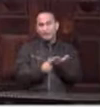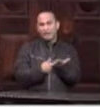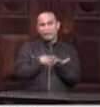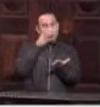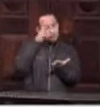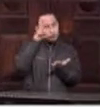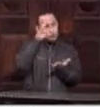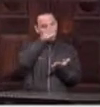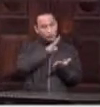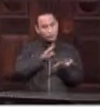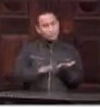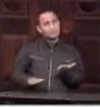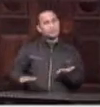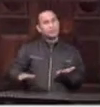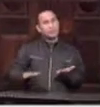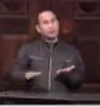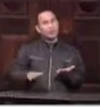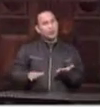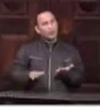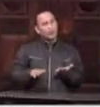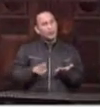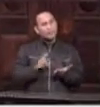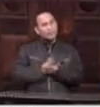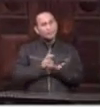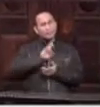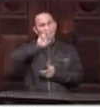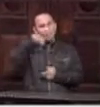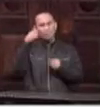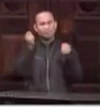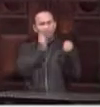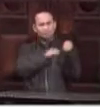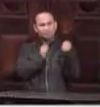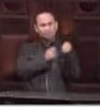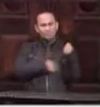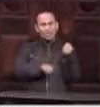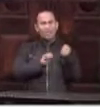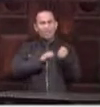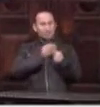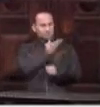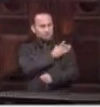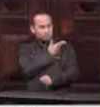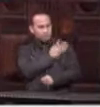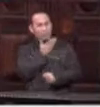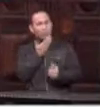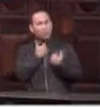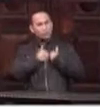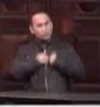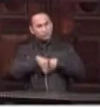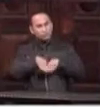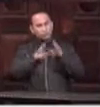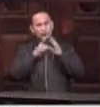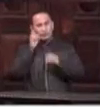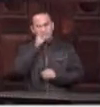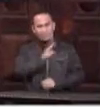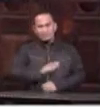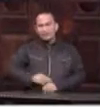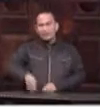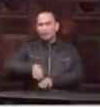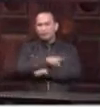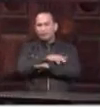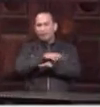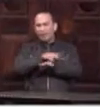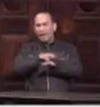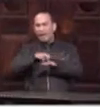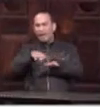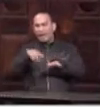brasileira. Mesmo depois da escravidão, o racismo continuou sendo institucionalizado no Brasil durante décadas.